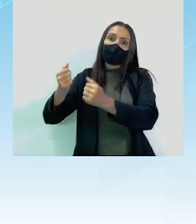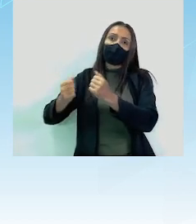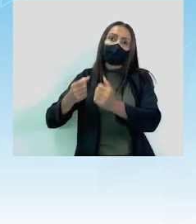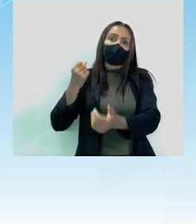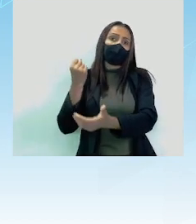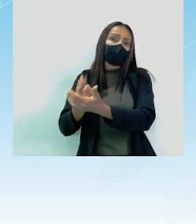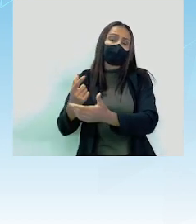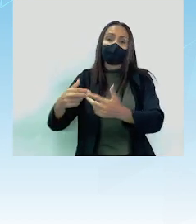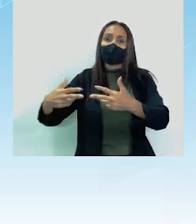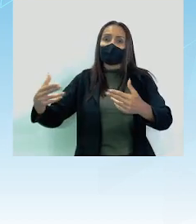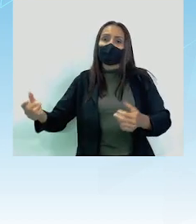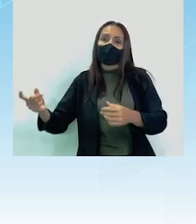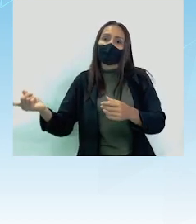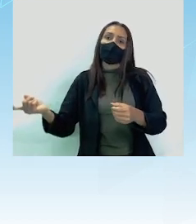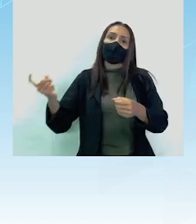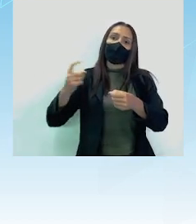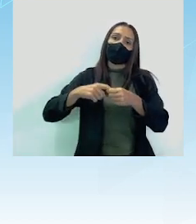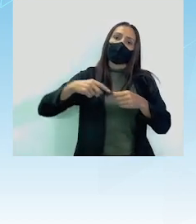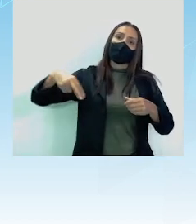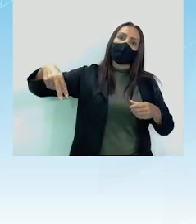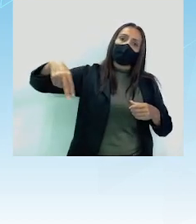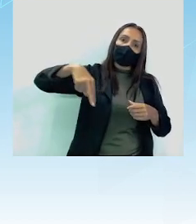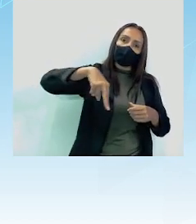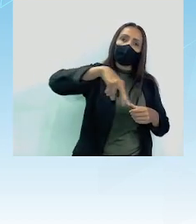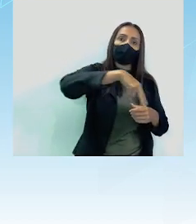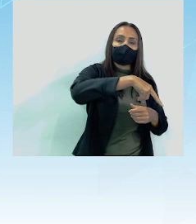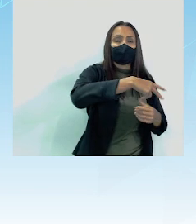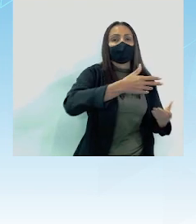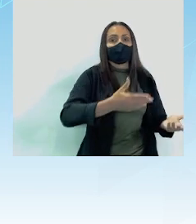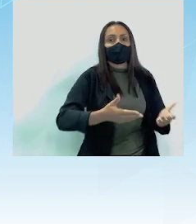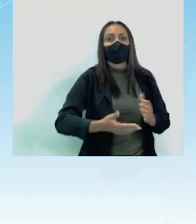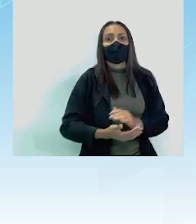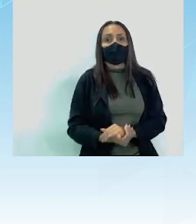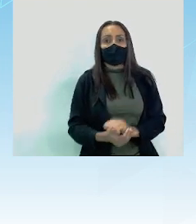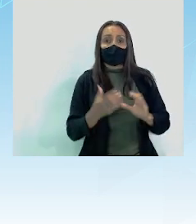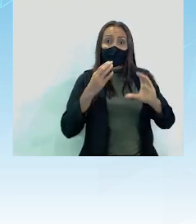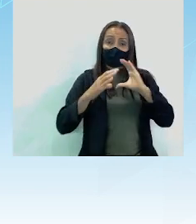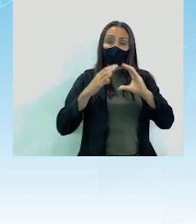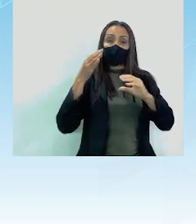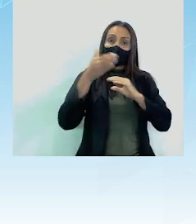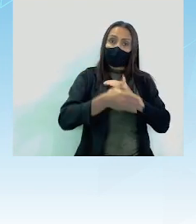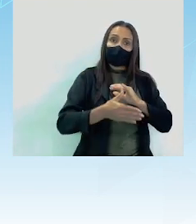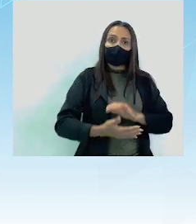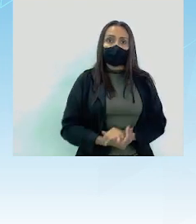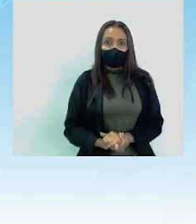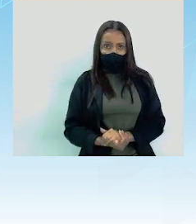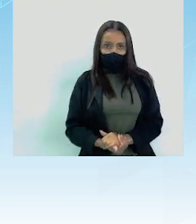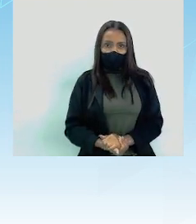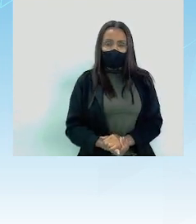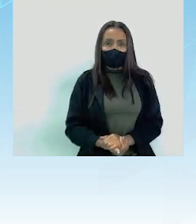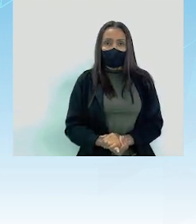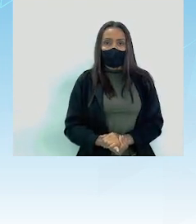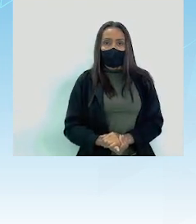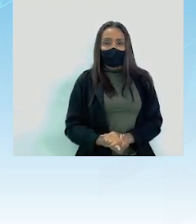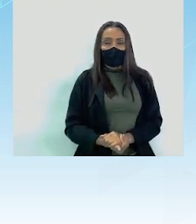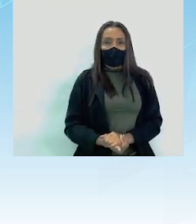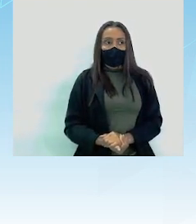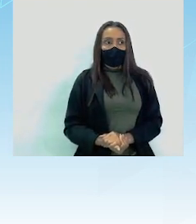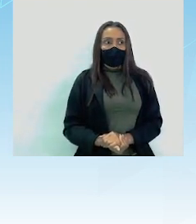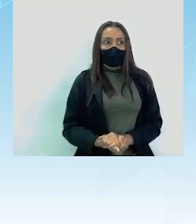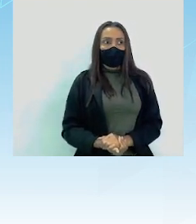algum material e voltam também andando pela trilha. Então, não deixa de ser um ponto de comunicação e de acesso, tá?